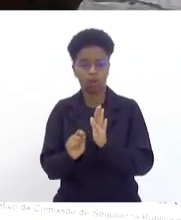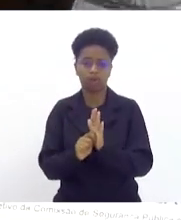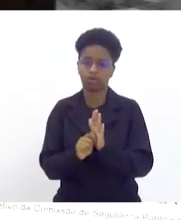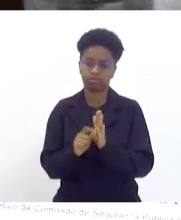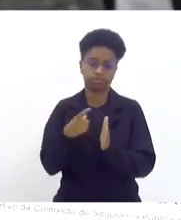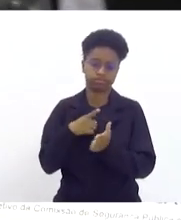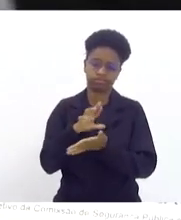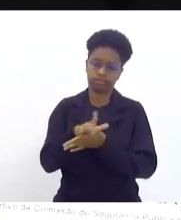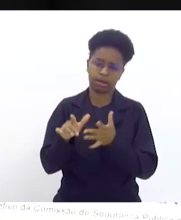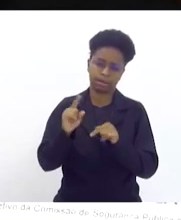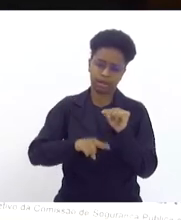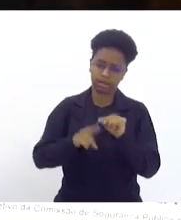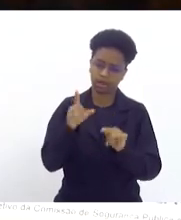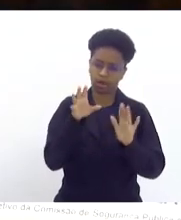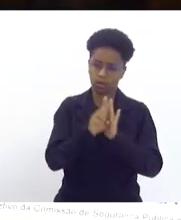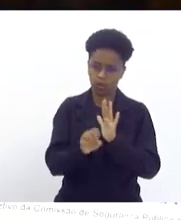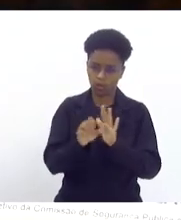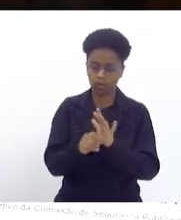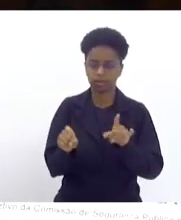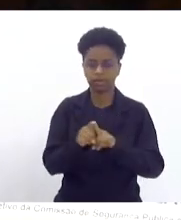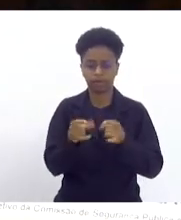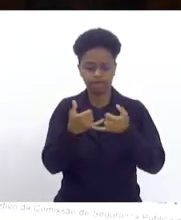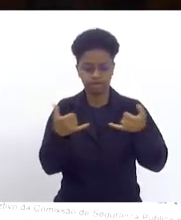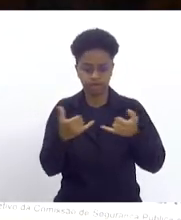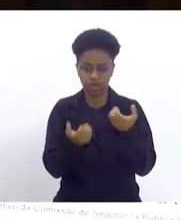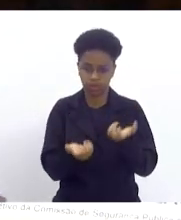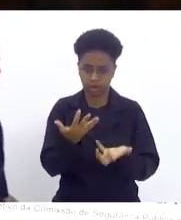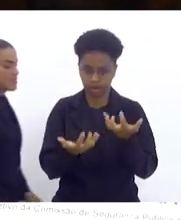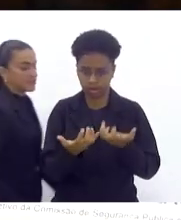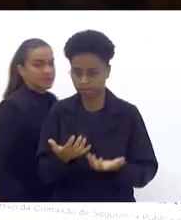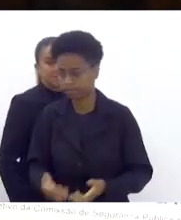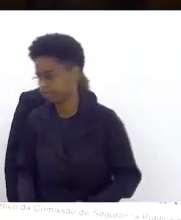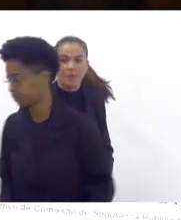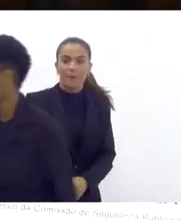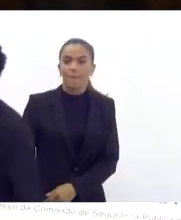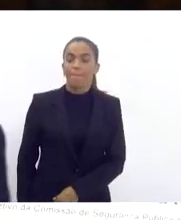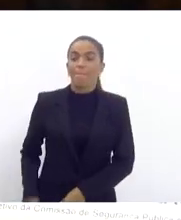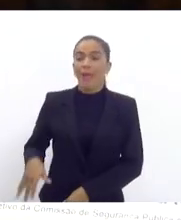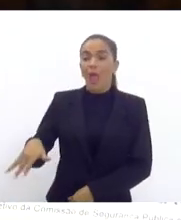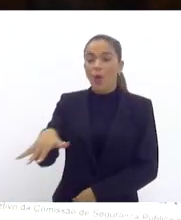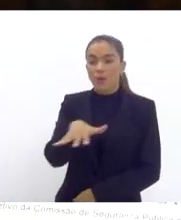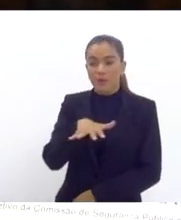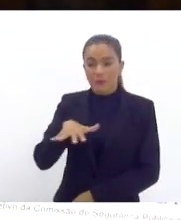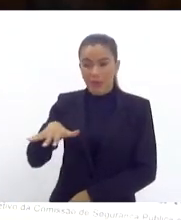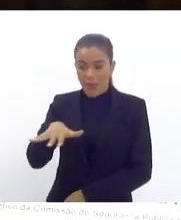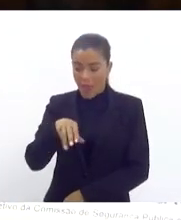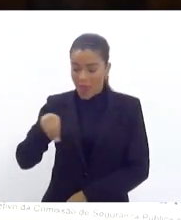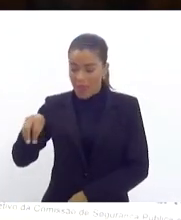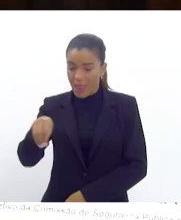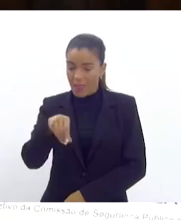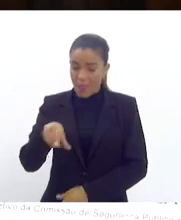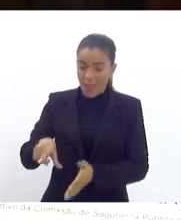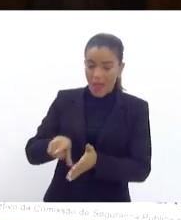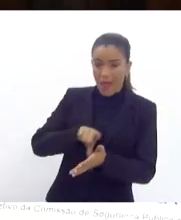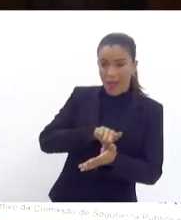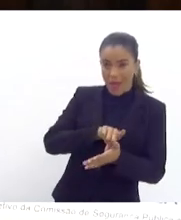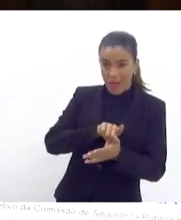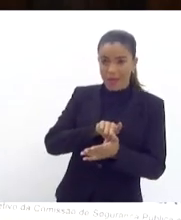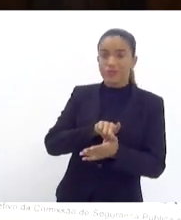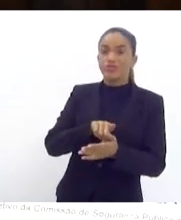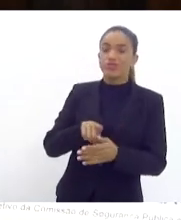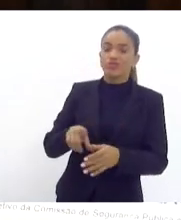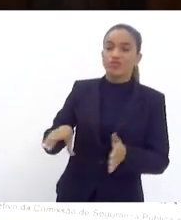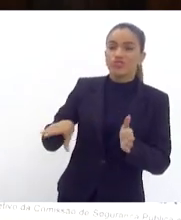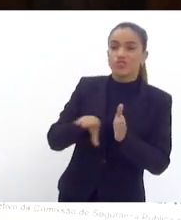material roubado queima de fio roubado que é num terreno antes de chegar na praça Saens Pena vindo pelo Heitor